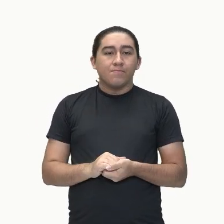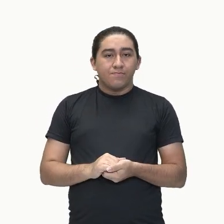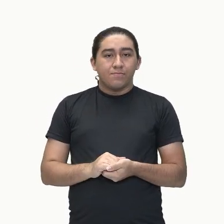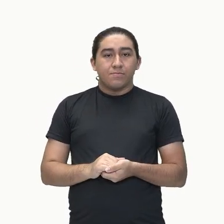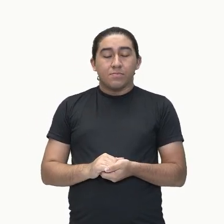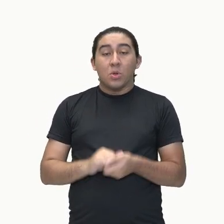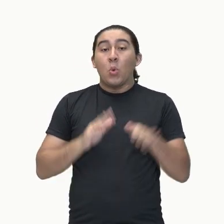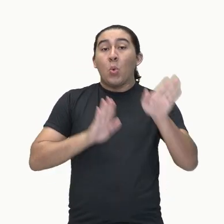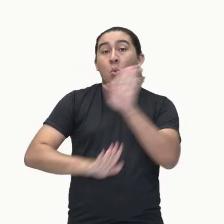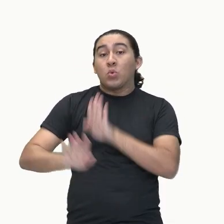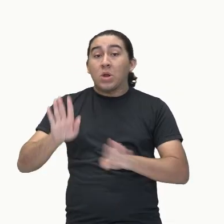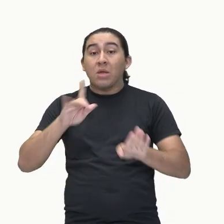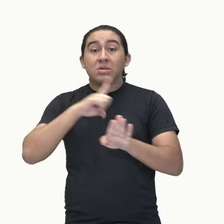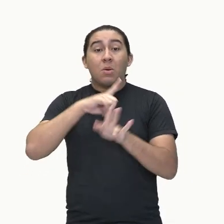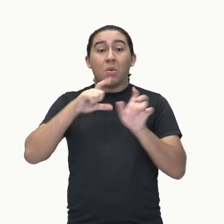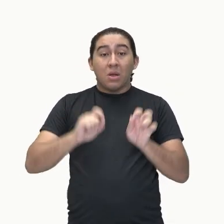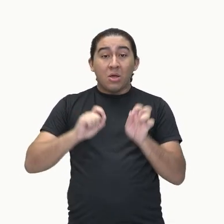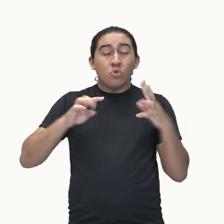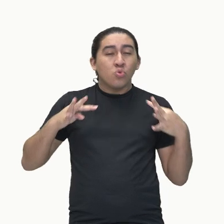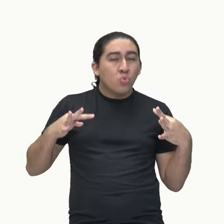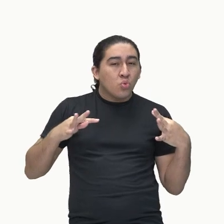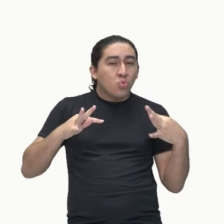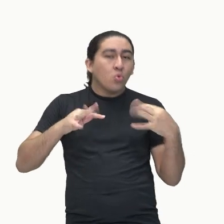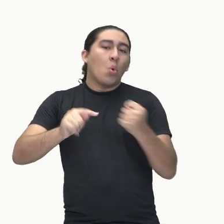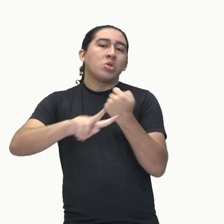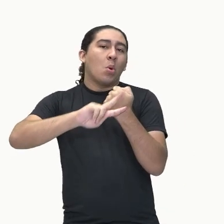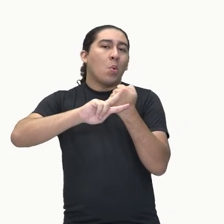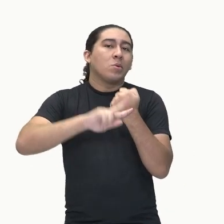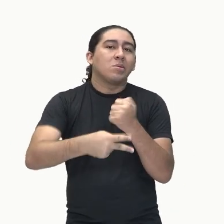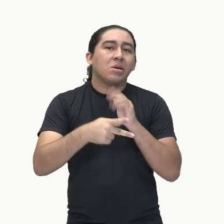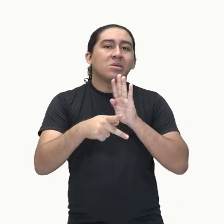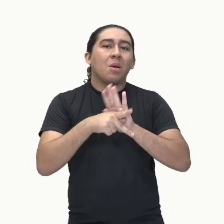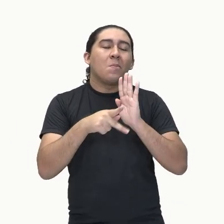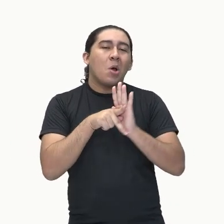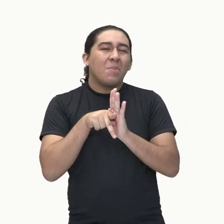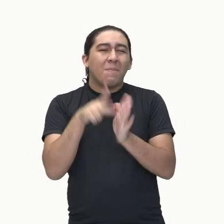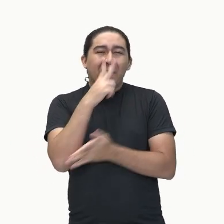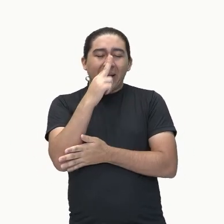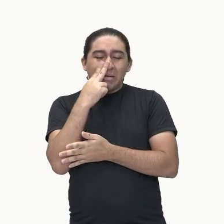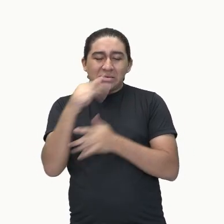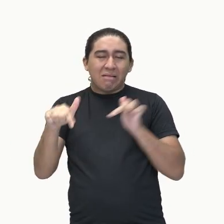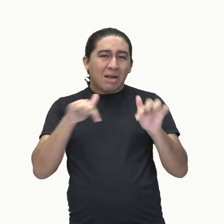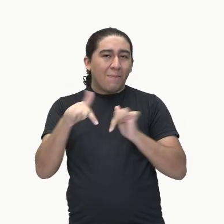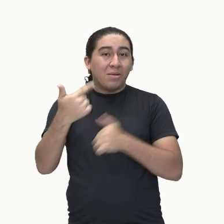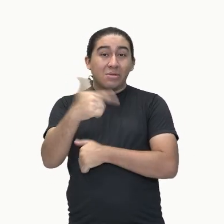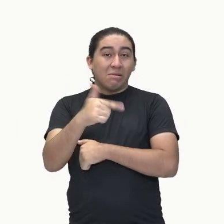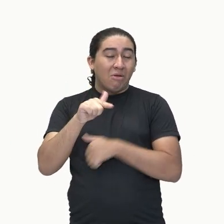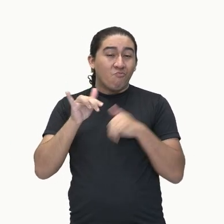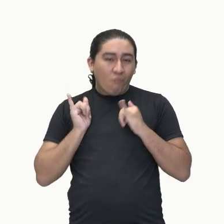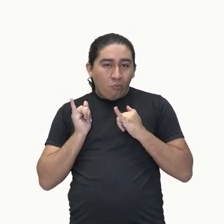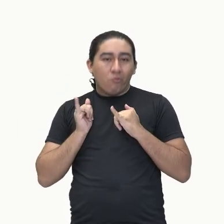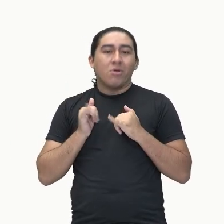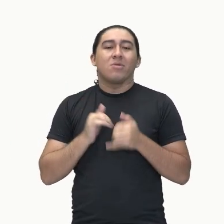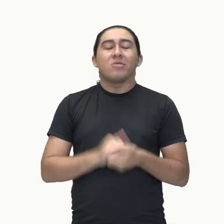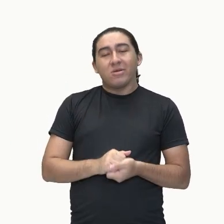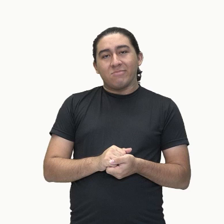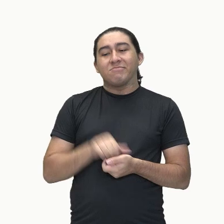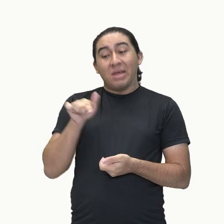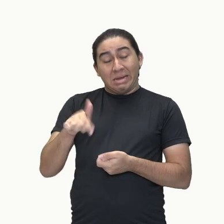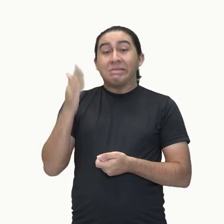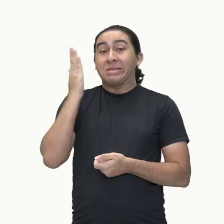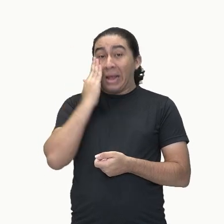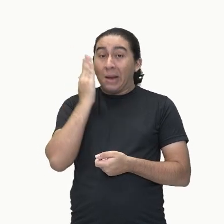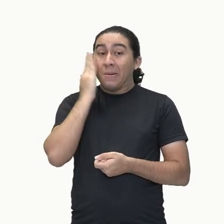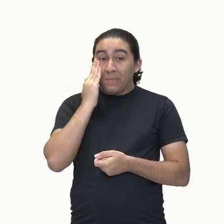é espremer todas as consequências da lei do menor esforço, e nisto vai longe.